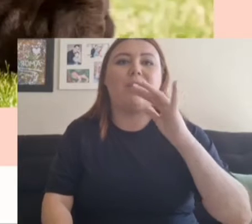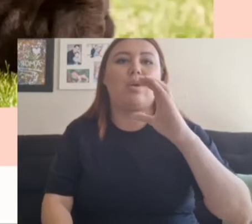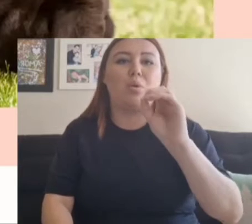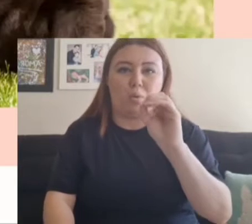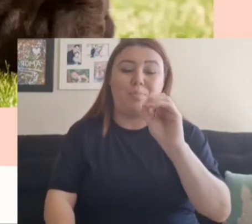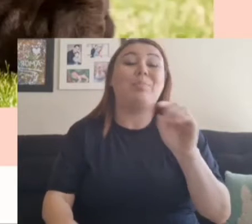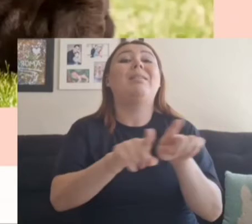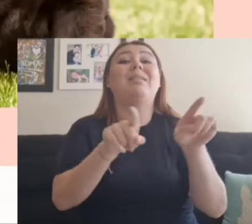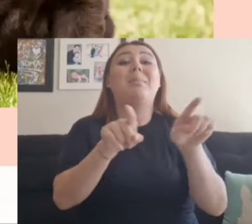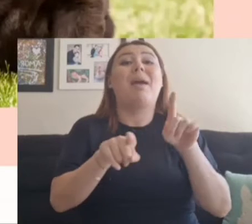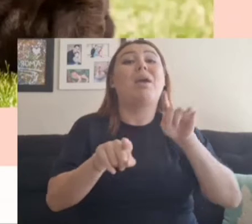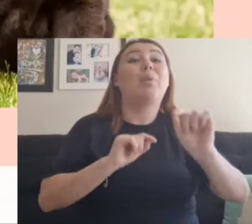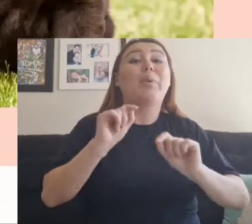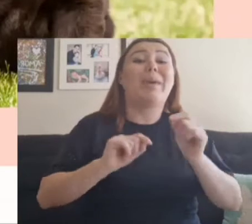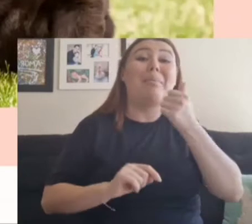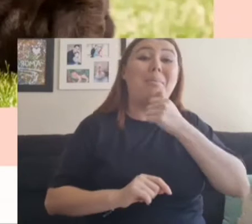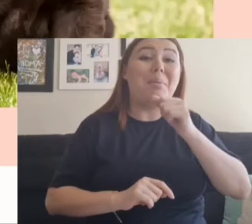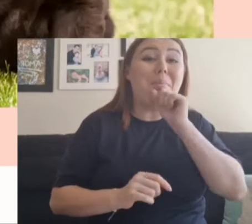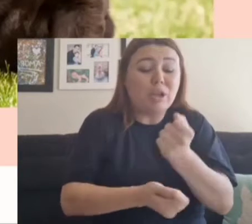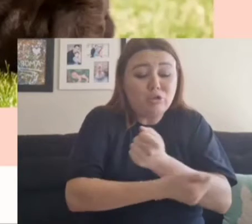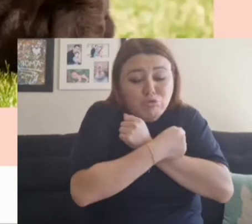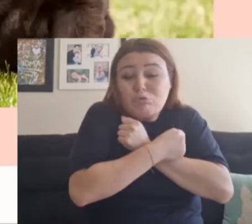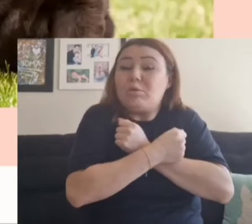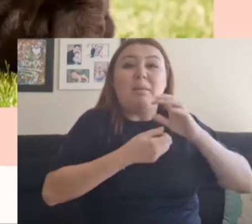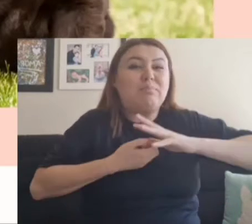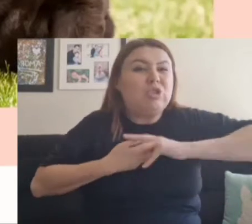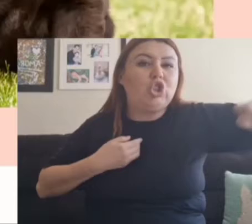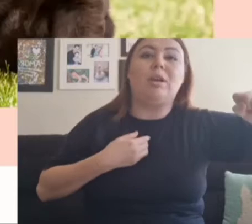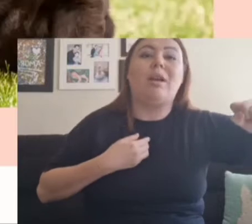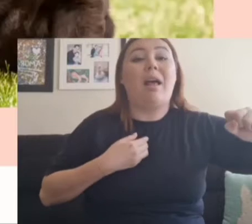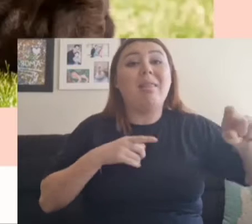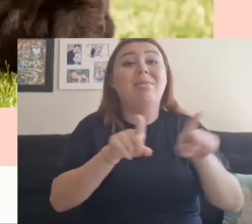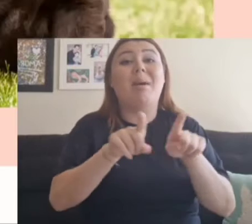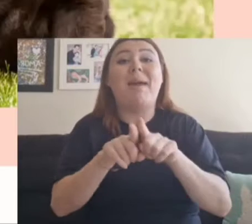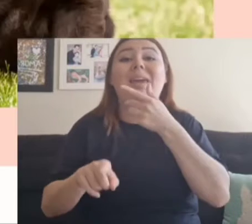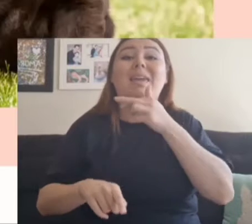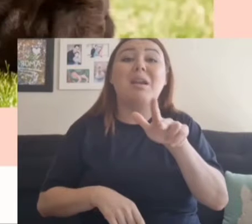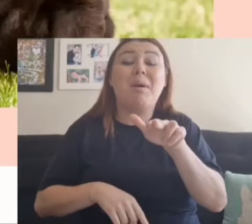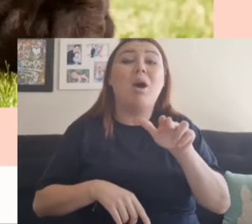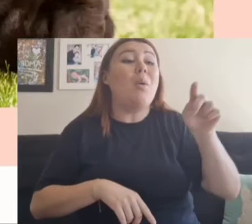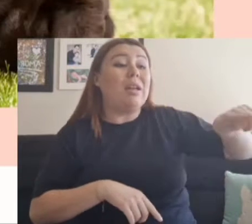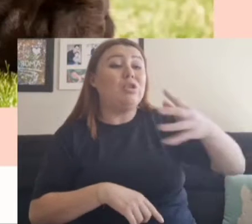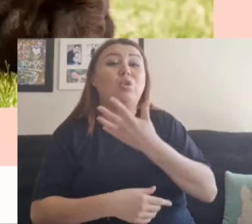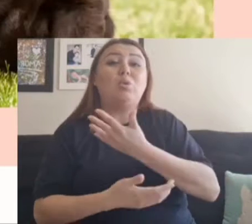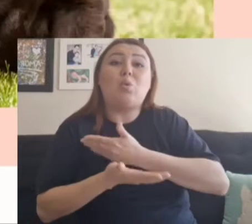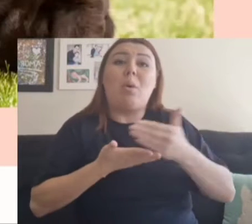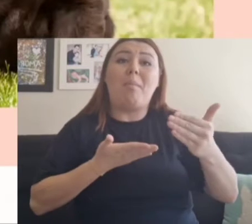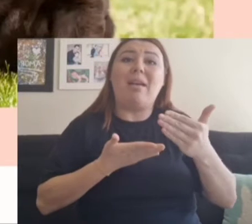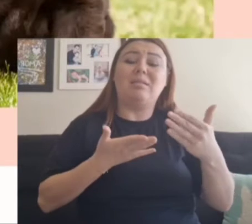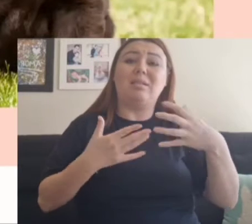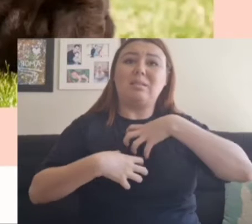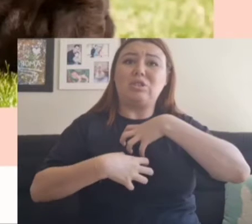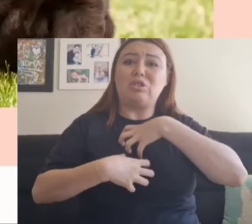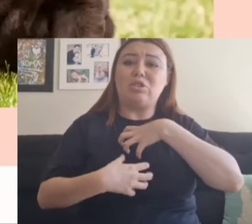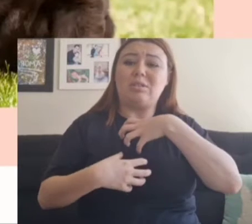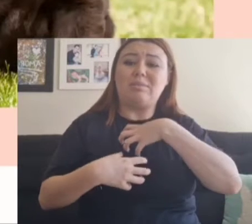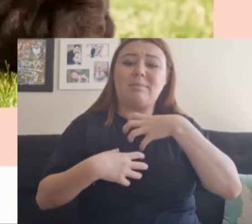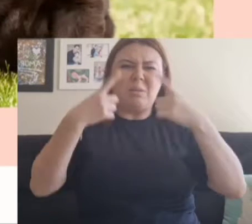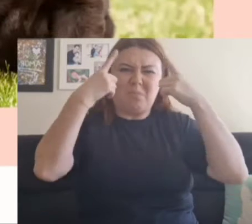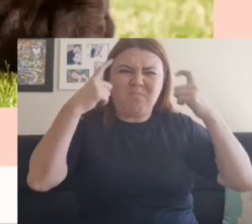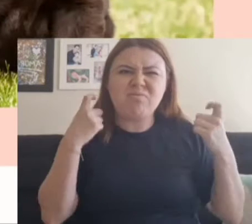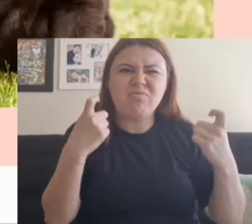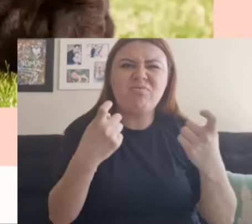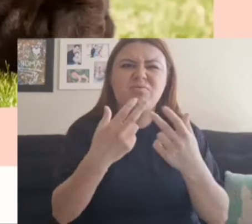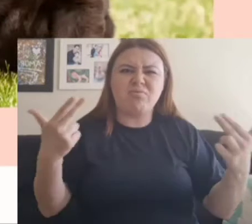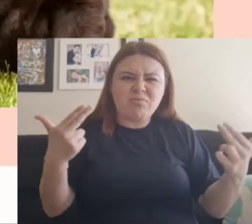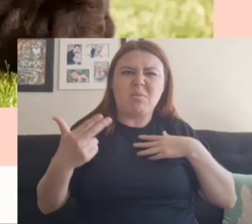pode acarretar em problemas comportamentais, como agressividade ou muita vocalização, o que pode causar abandono desses animais no futuro. E